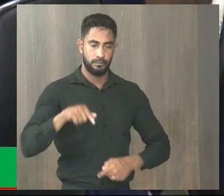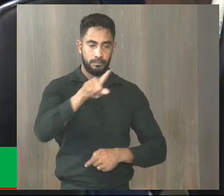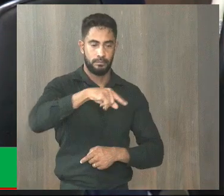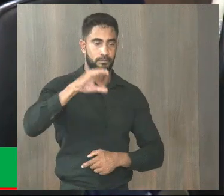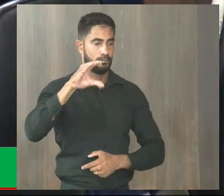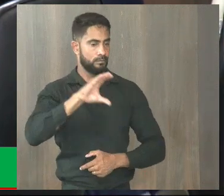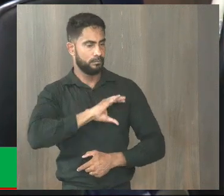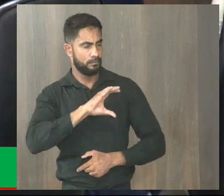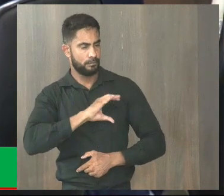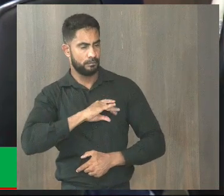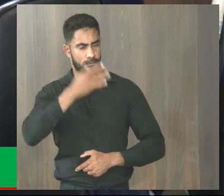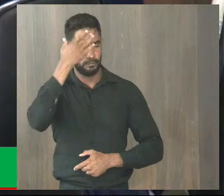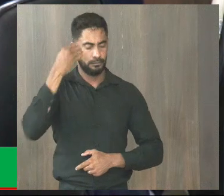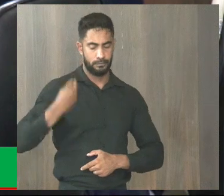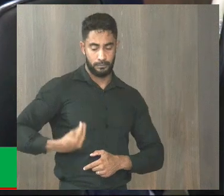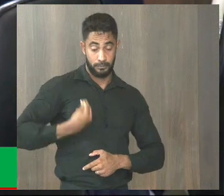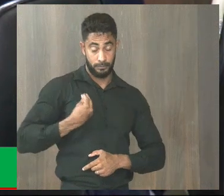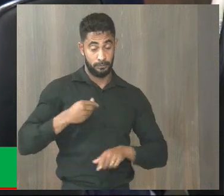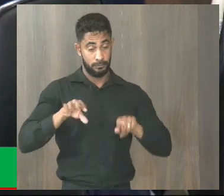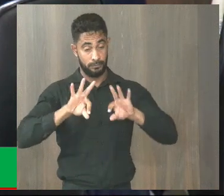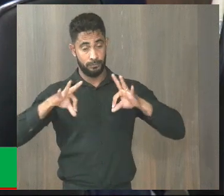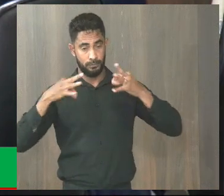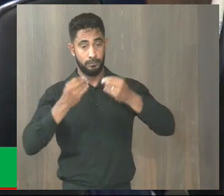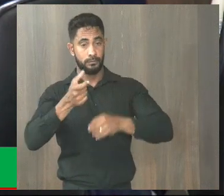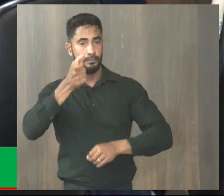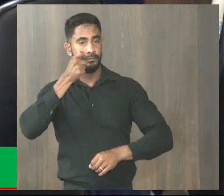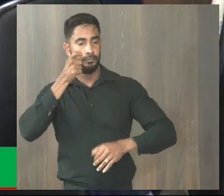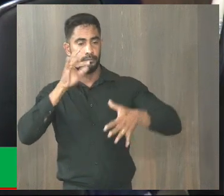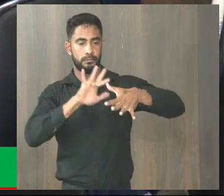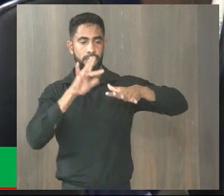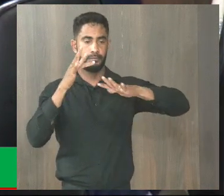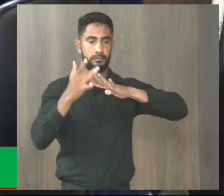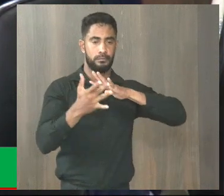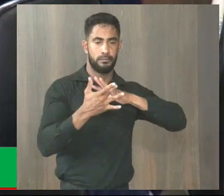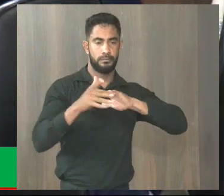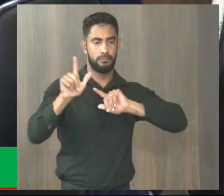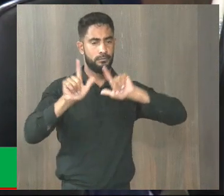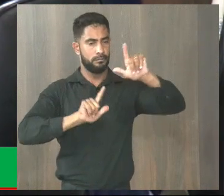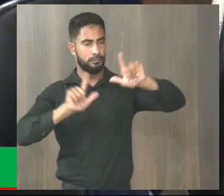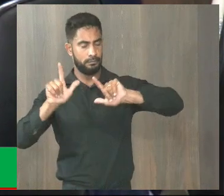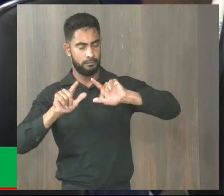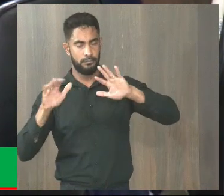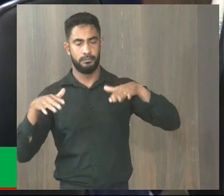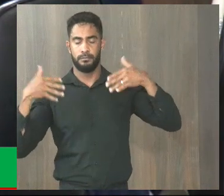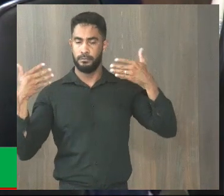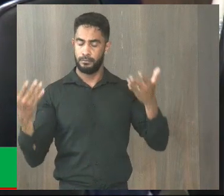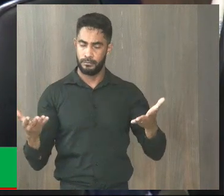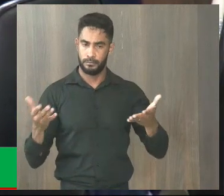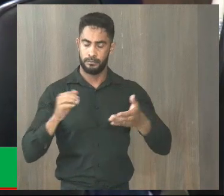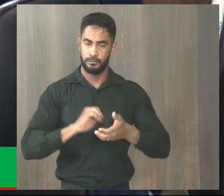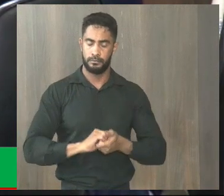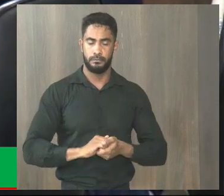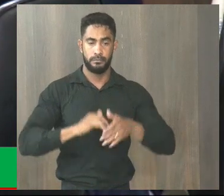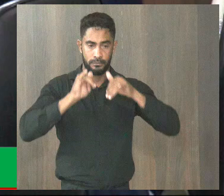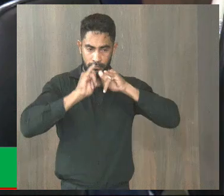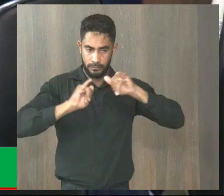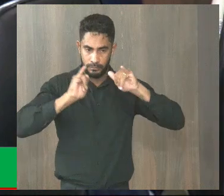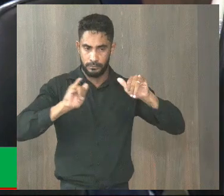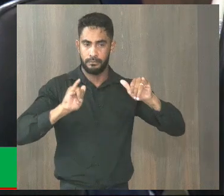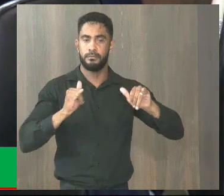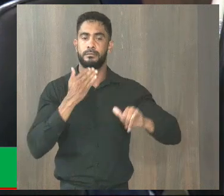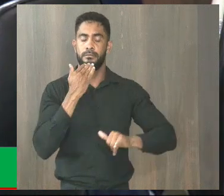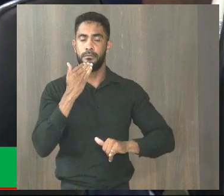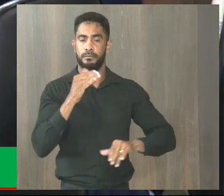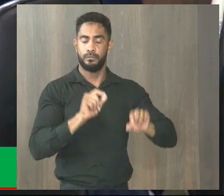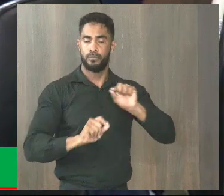colegas, público presente, todos que nos acompanham pelas redes sociais, TV. Presidente, eu quero fazer esse requerimento